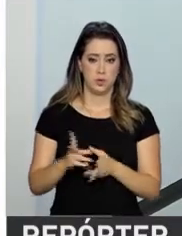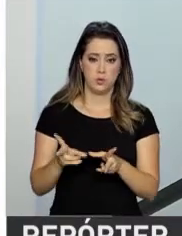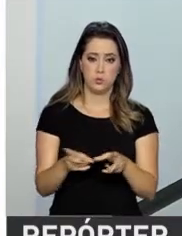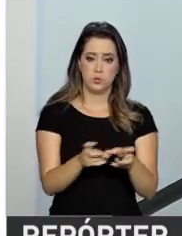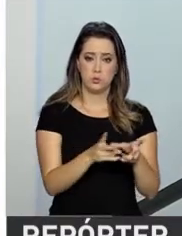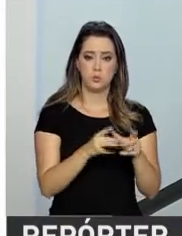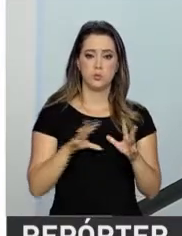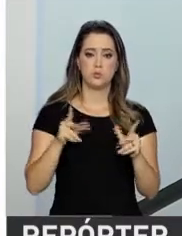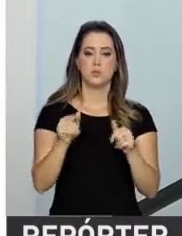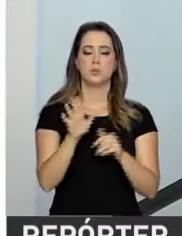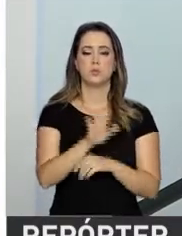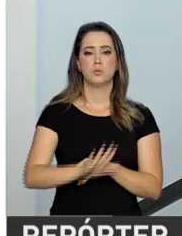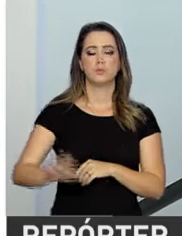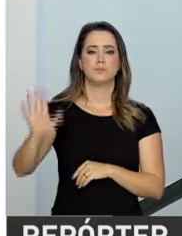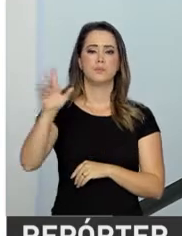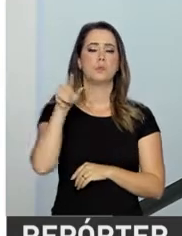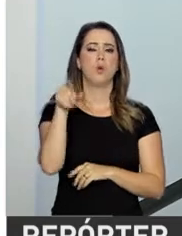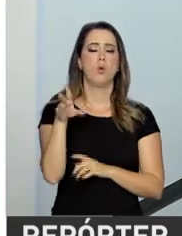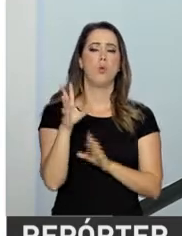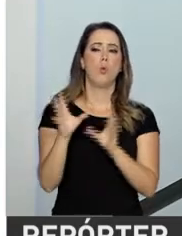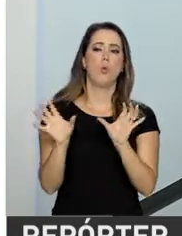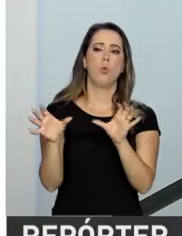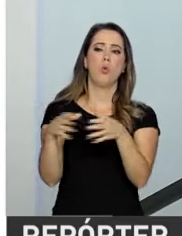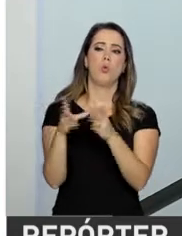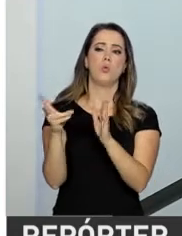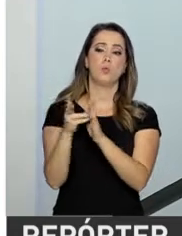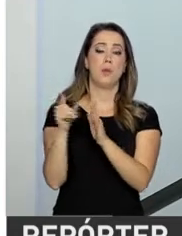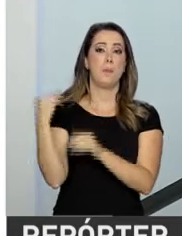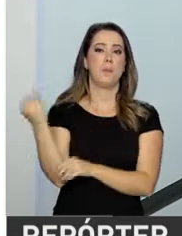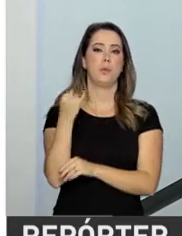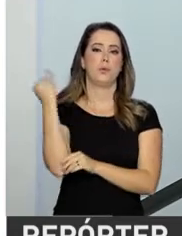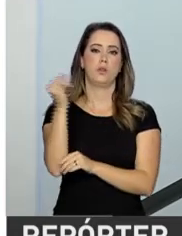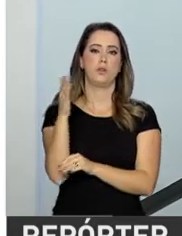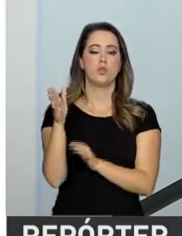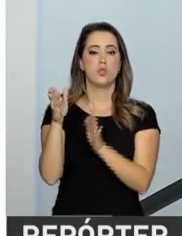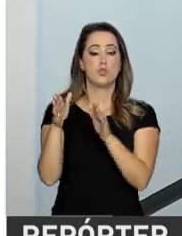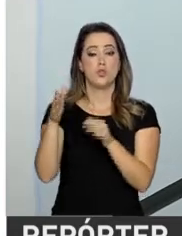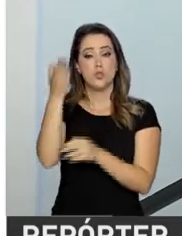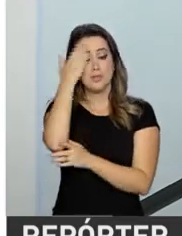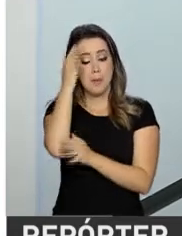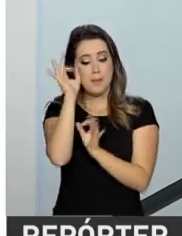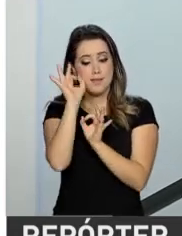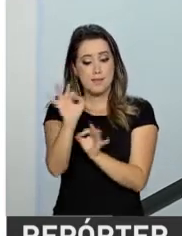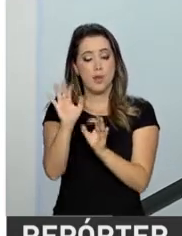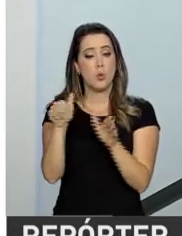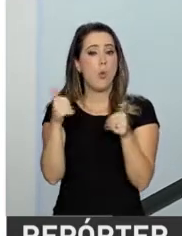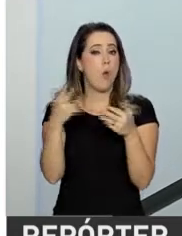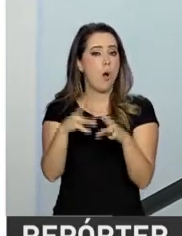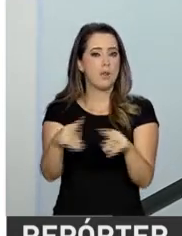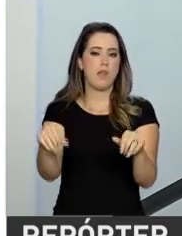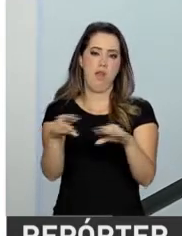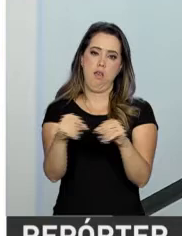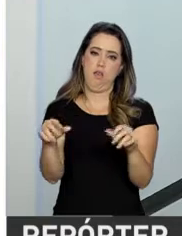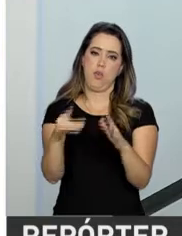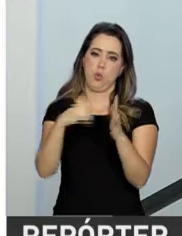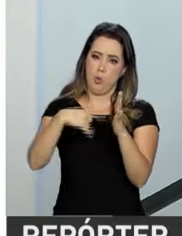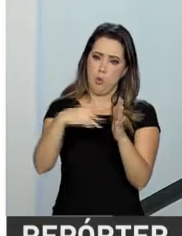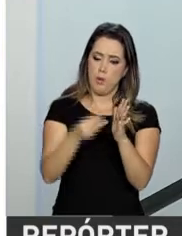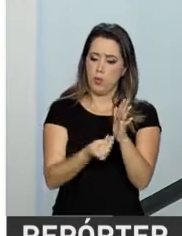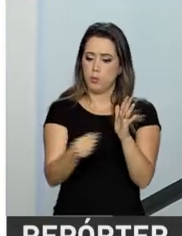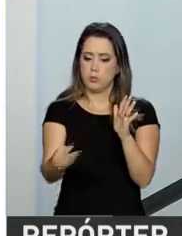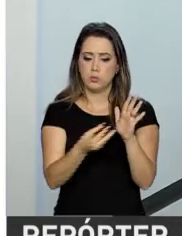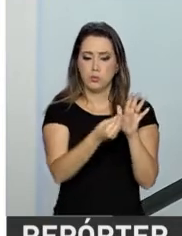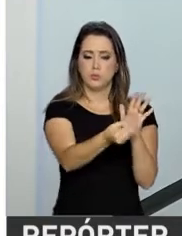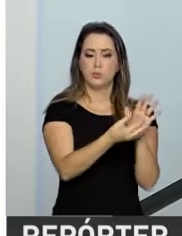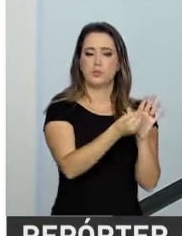brasileiras a importância de terem suas terras demarcadas para que os programas sociais do governo brasileiro